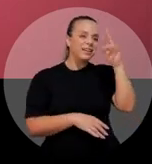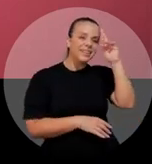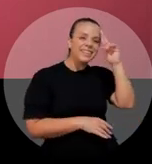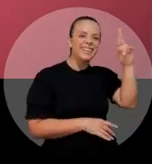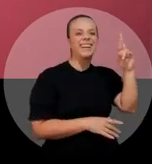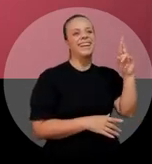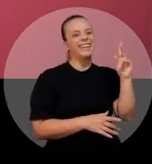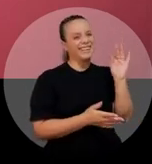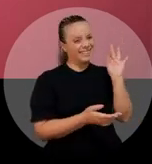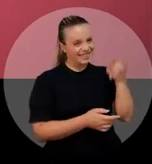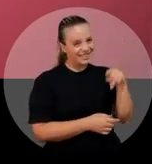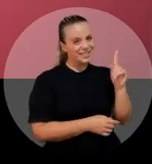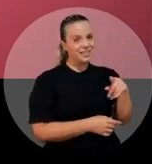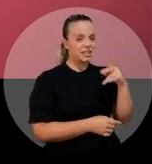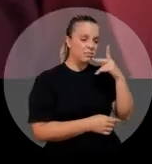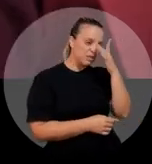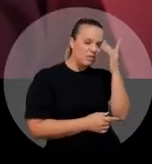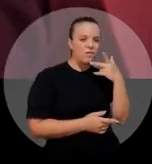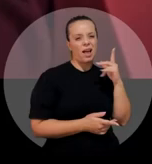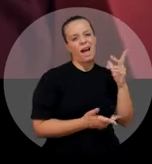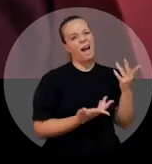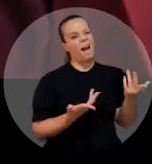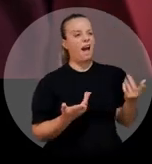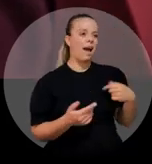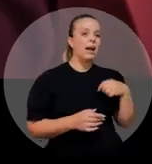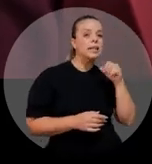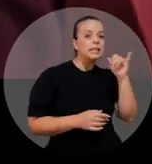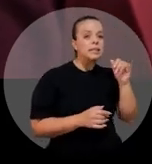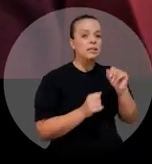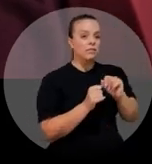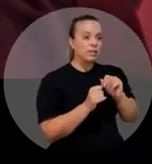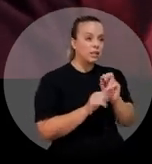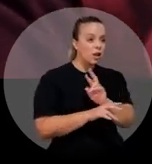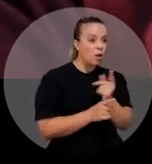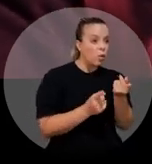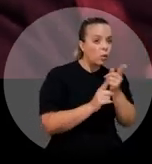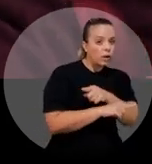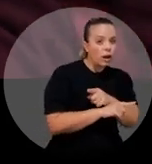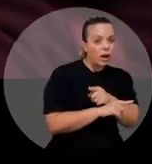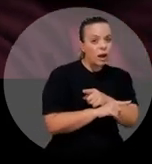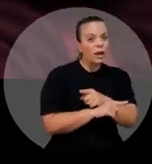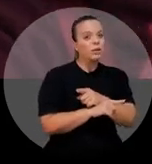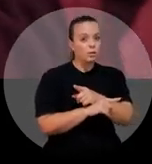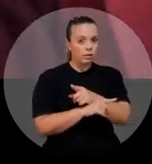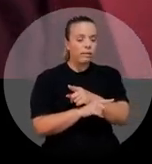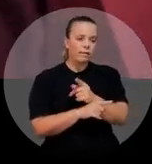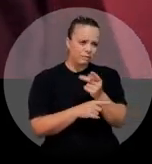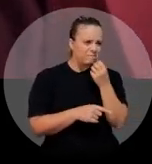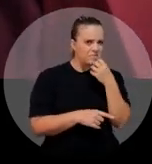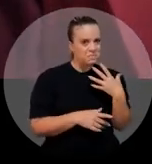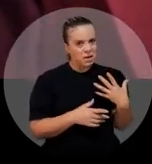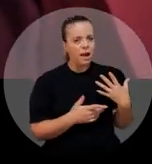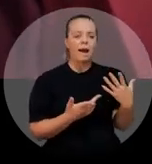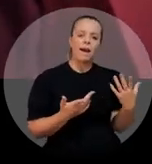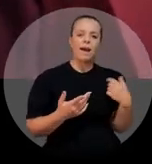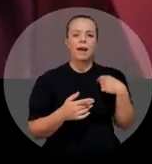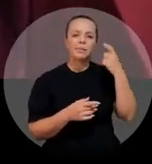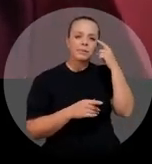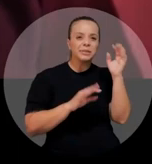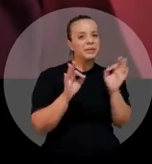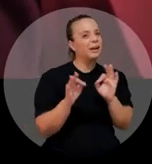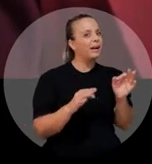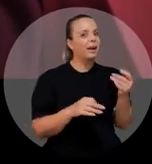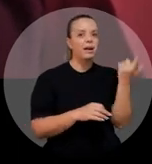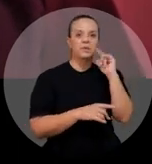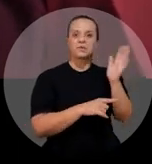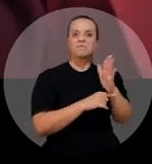anti-produtores, realizadores ali que falavam, não, ficaria bom se fizesse assim, e se a gente for pro lado ao contrário. Uhum. E acabou ficando